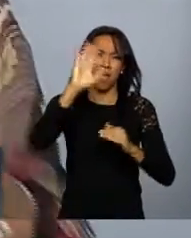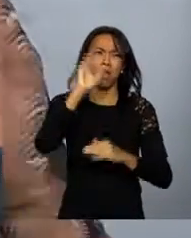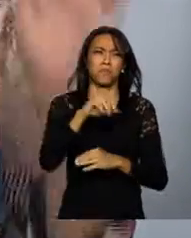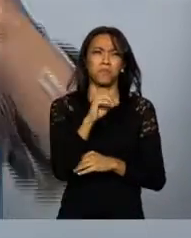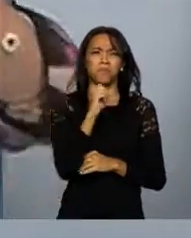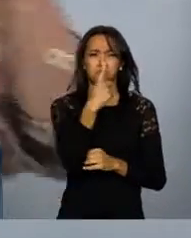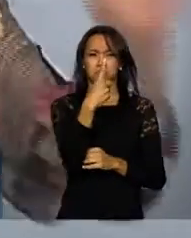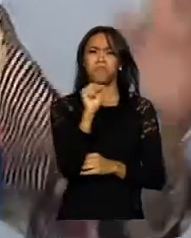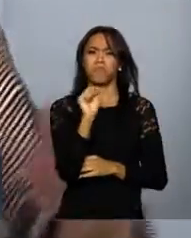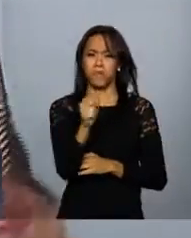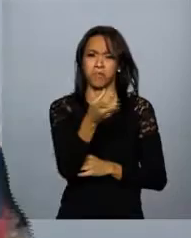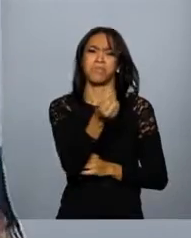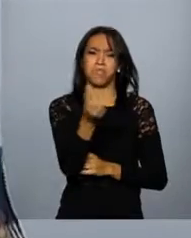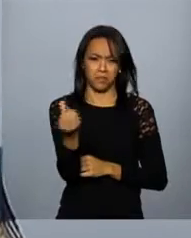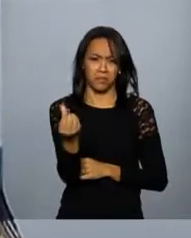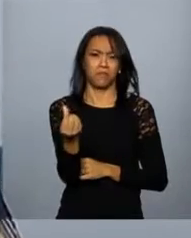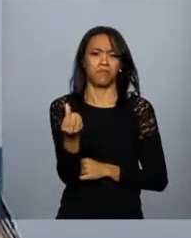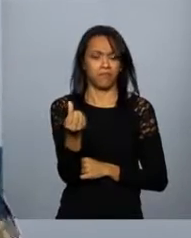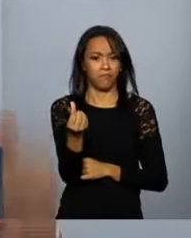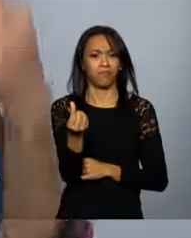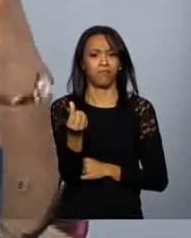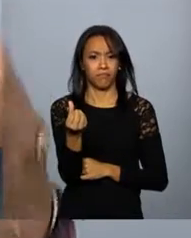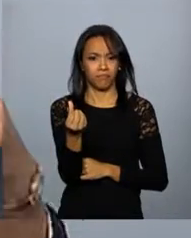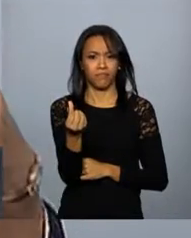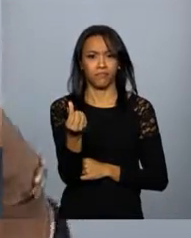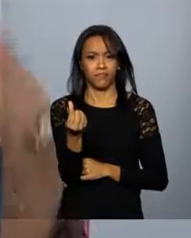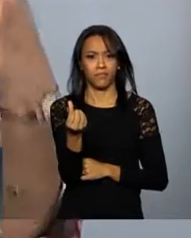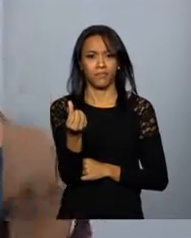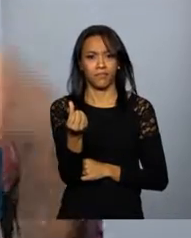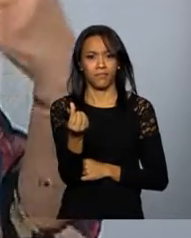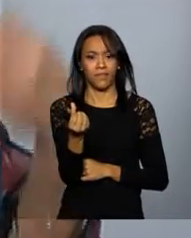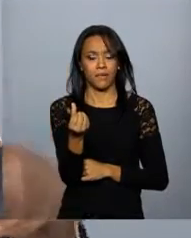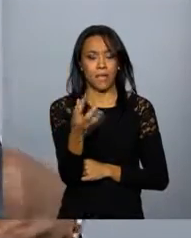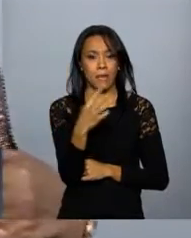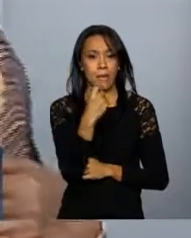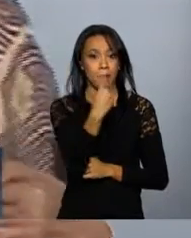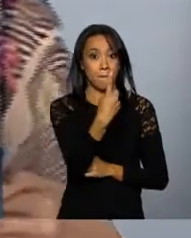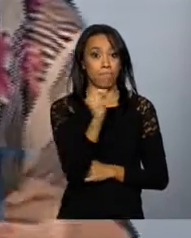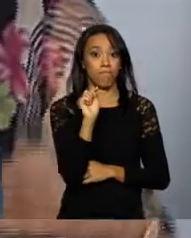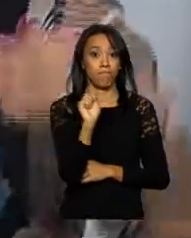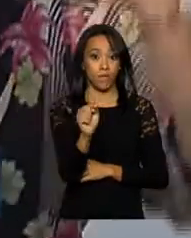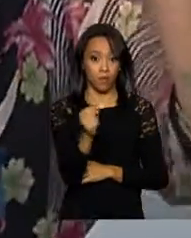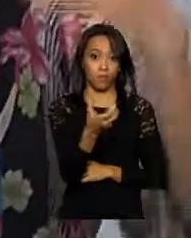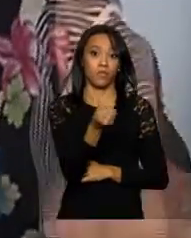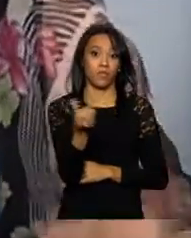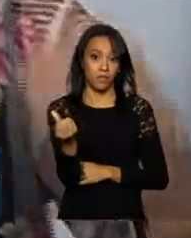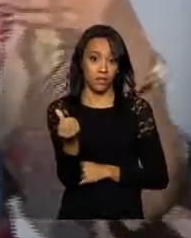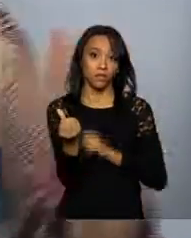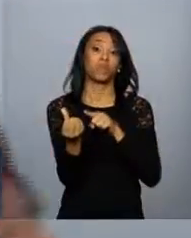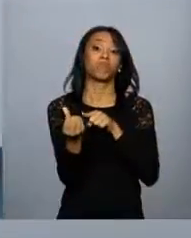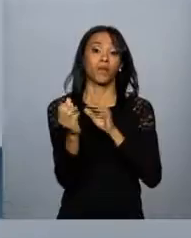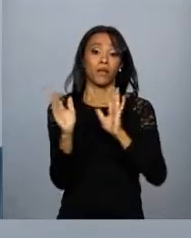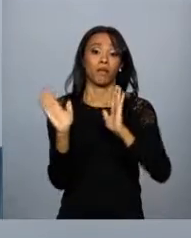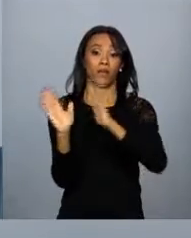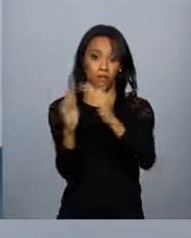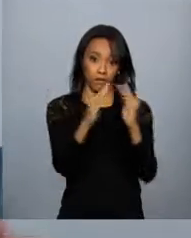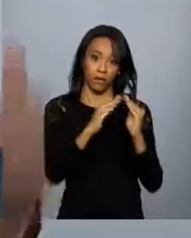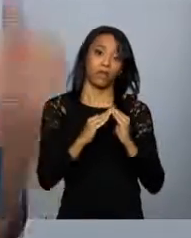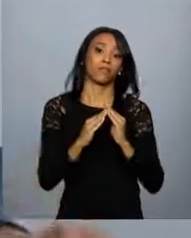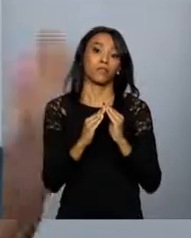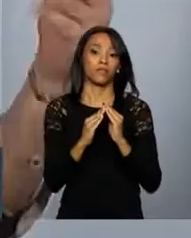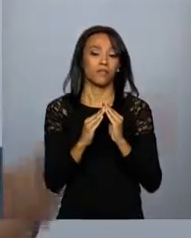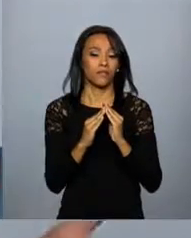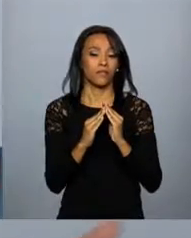1.600 e poucas, 1.600, muita, 1.600 moradias, tudo